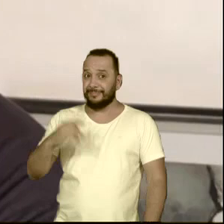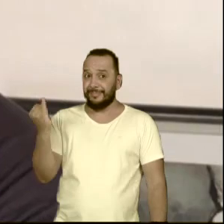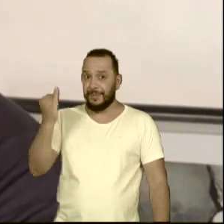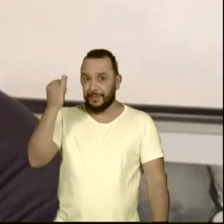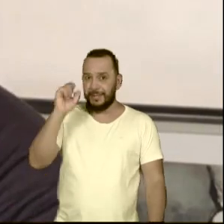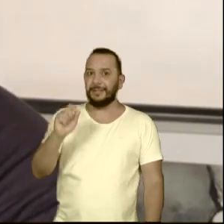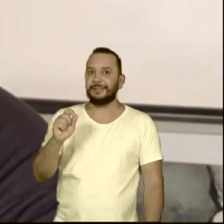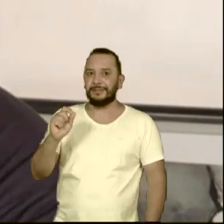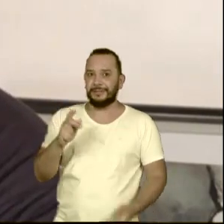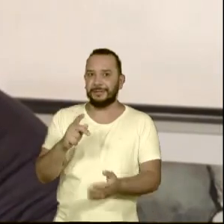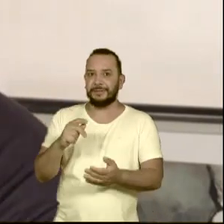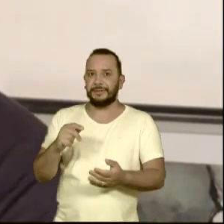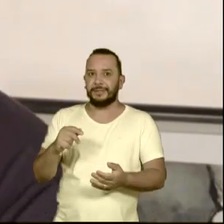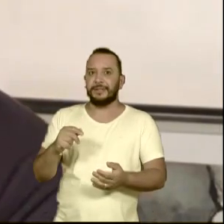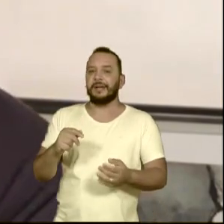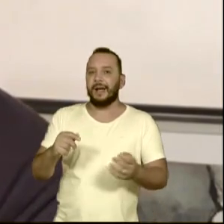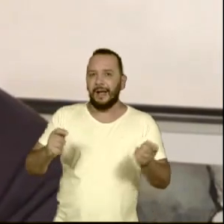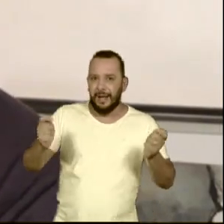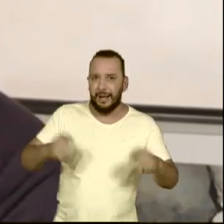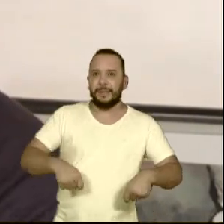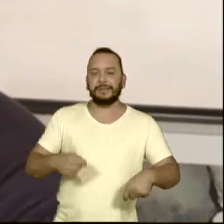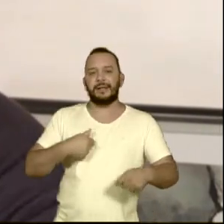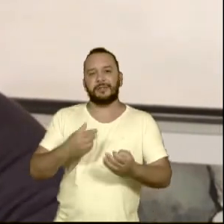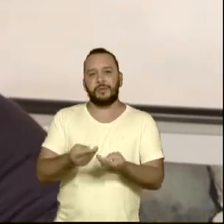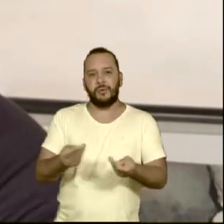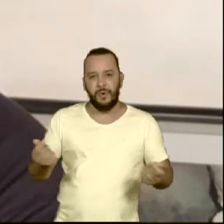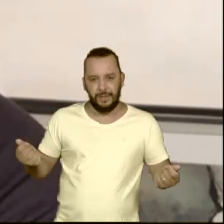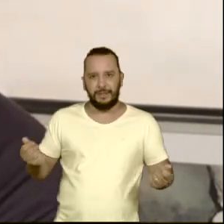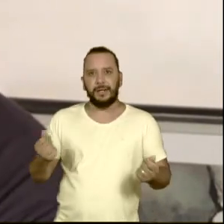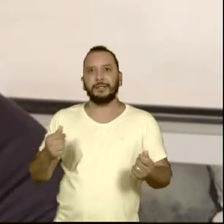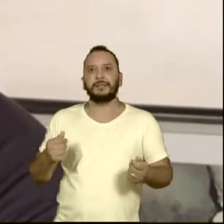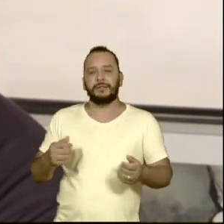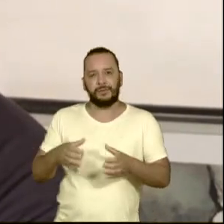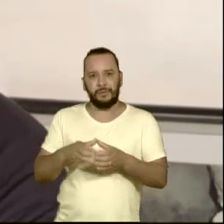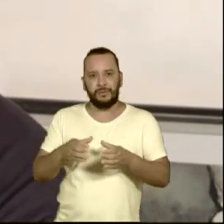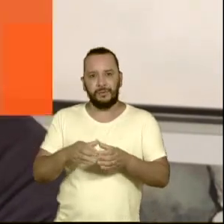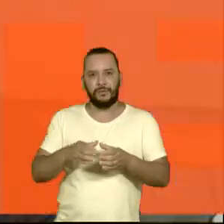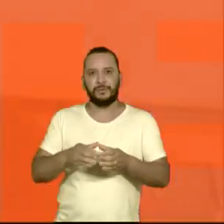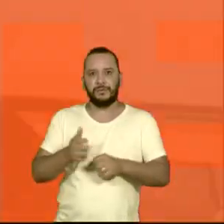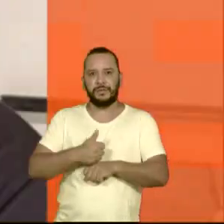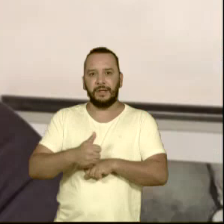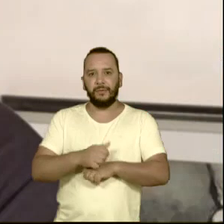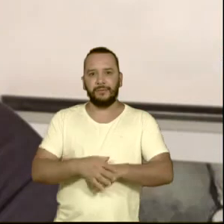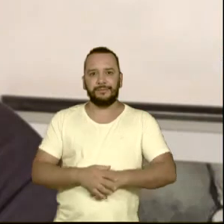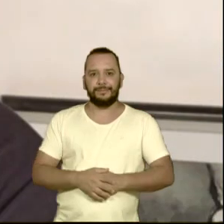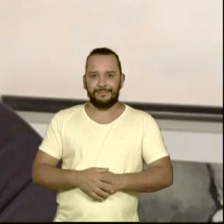a gente deve isso à competência e à qualidade do núcleo infantil da TV Cultura.